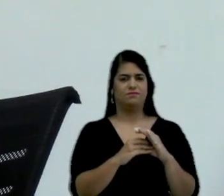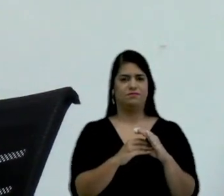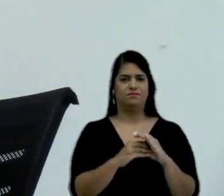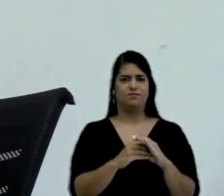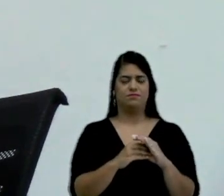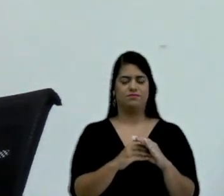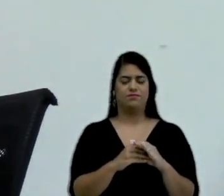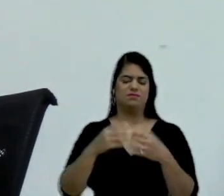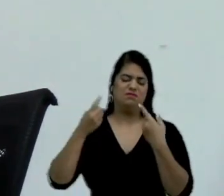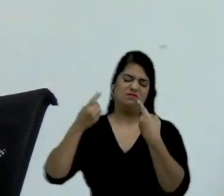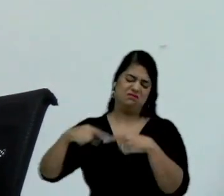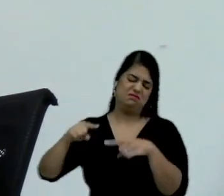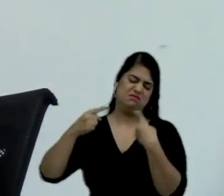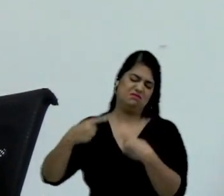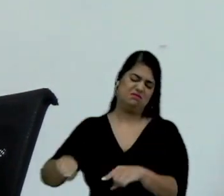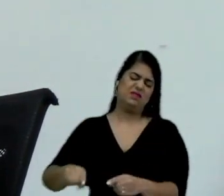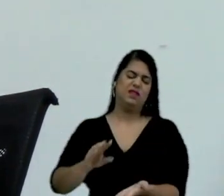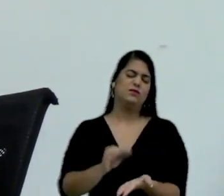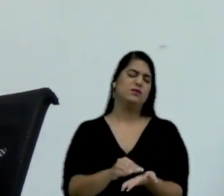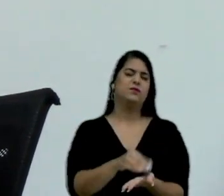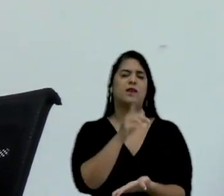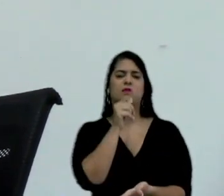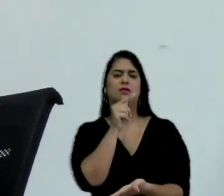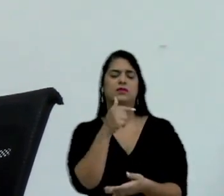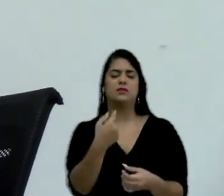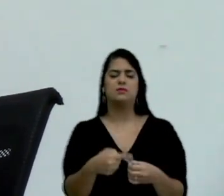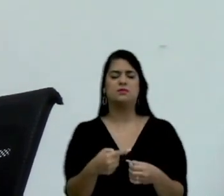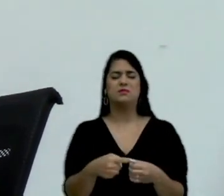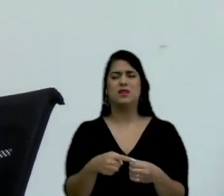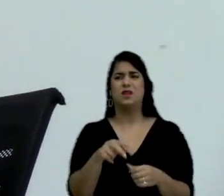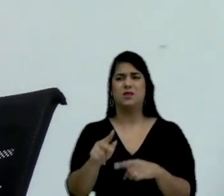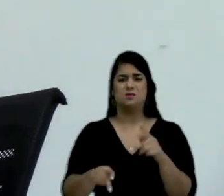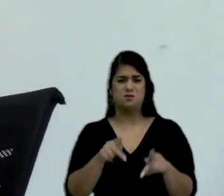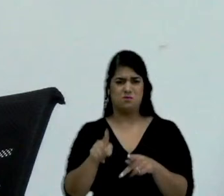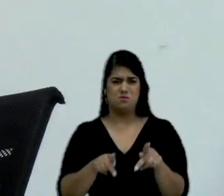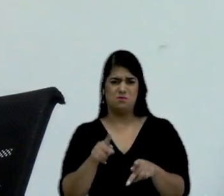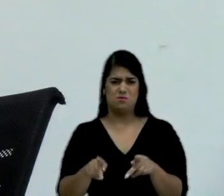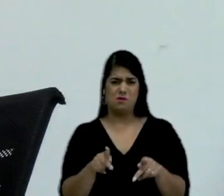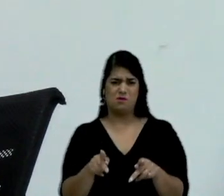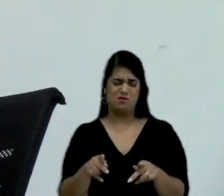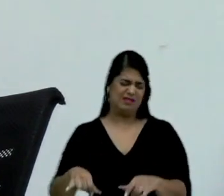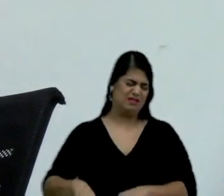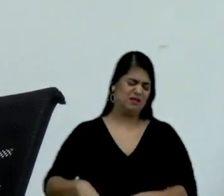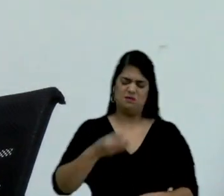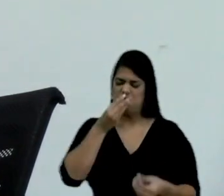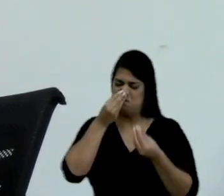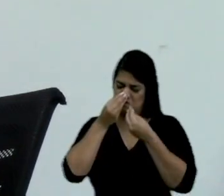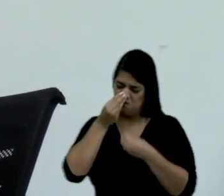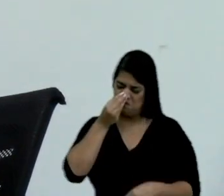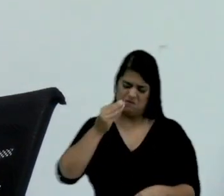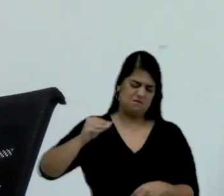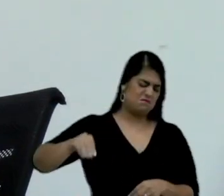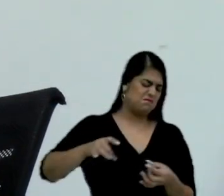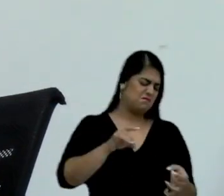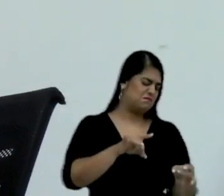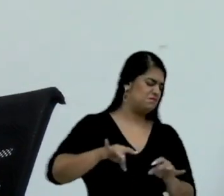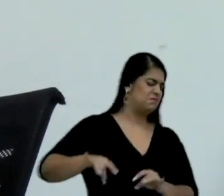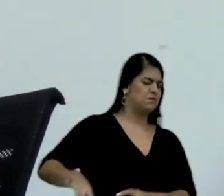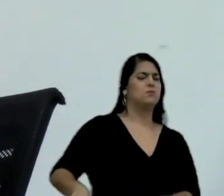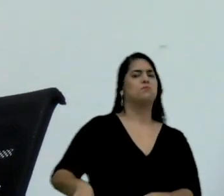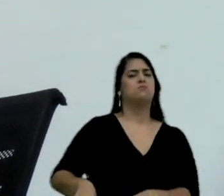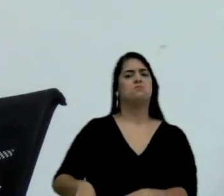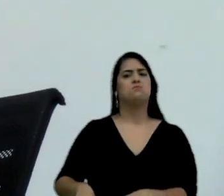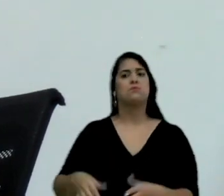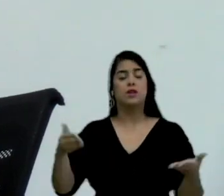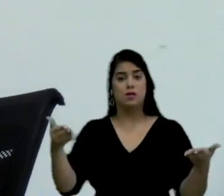nosso município a nossa população não aguenta mais tanto descaso Então estou apresentando dia de hoje esse